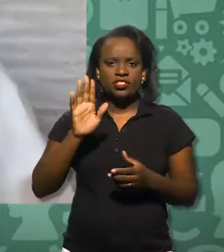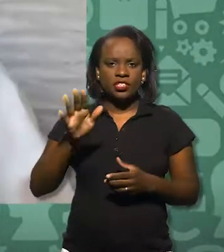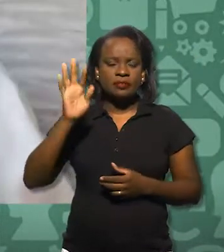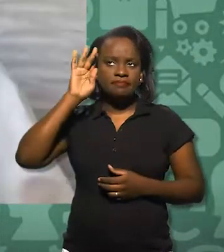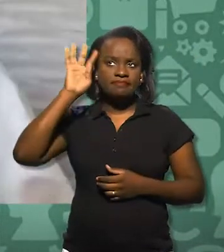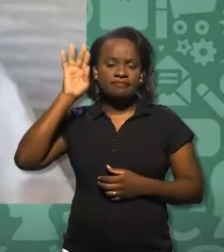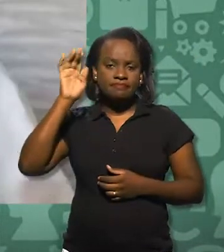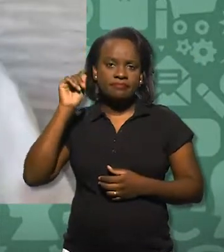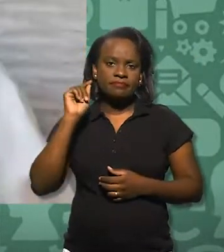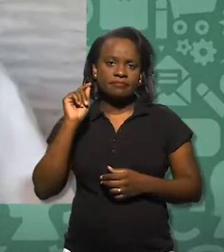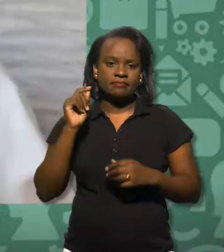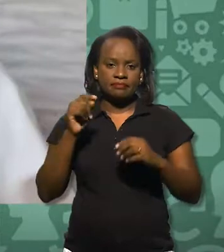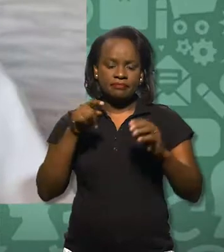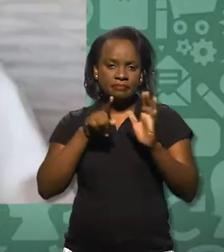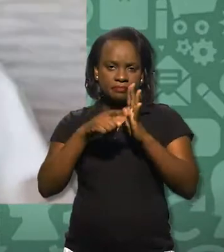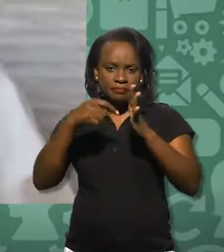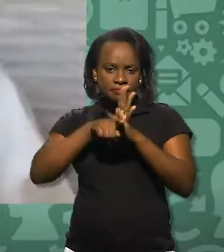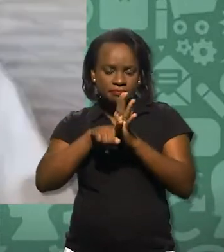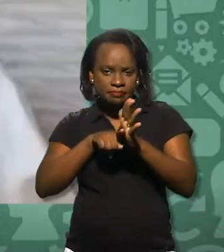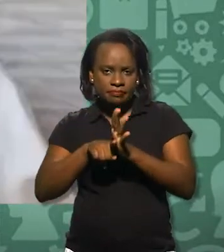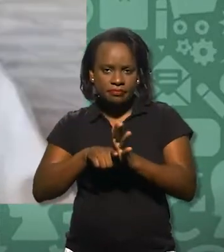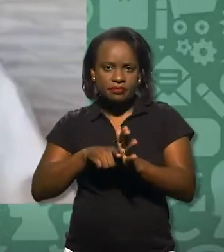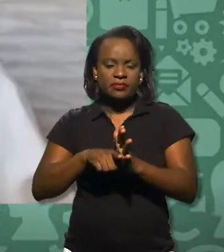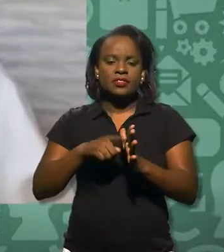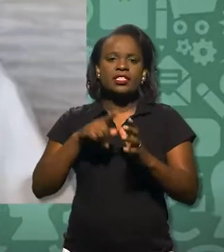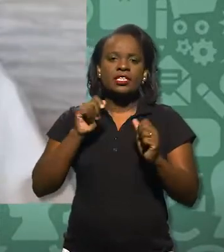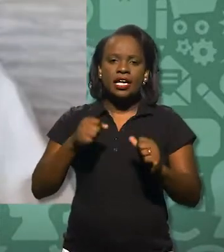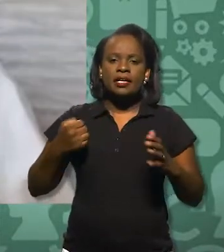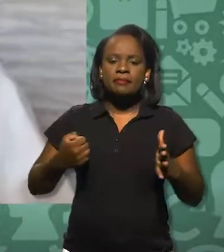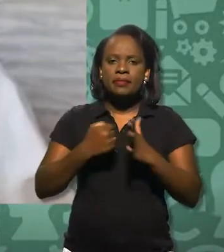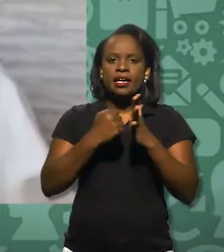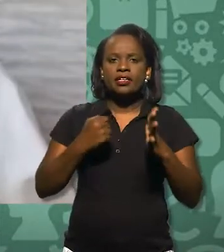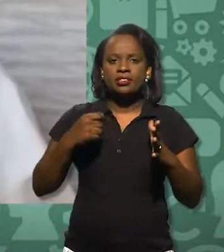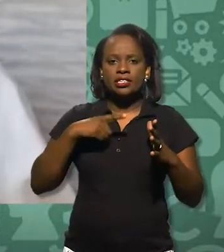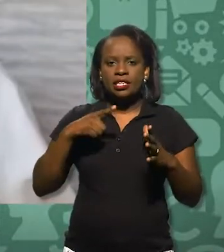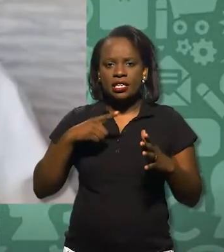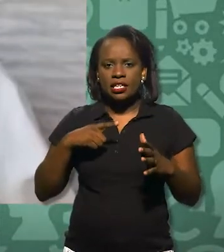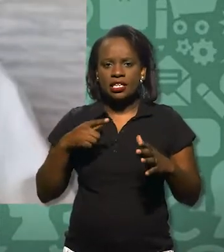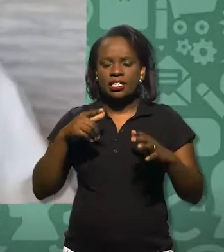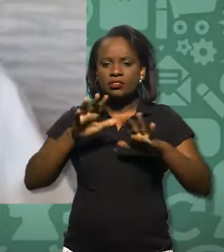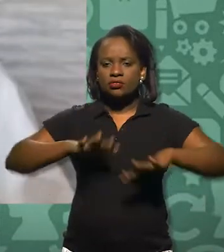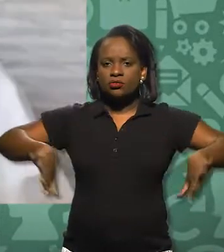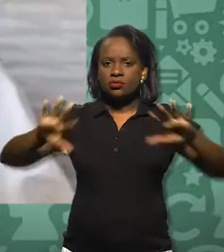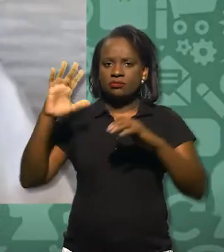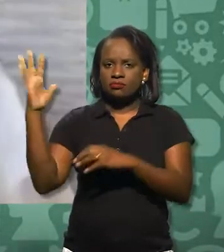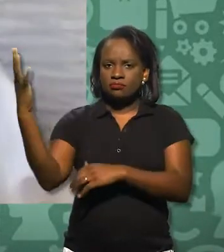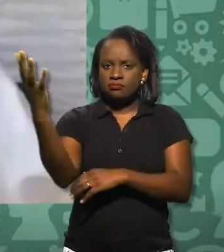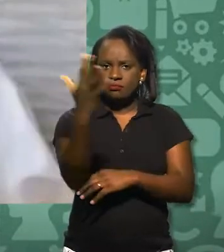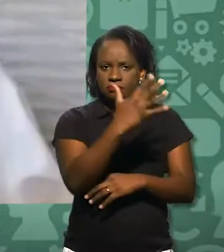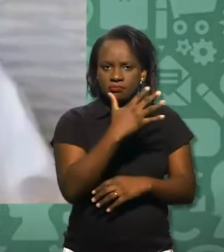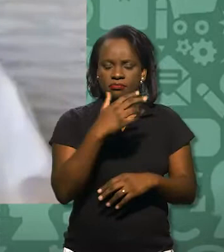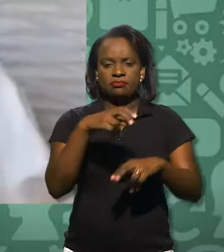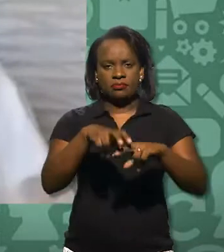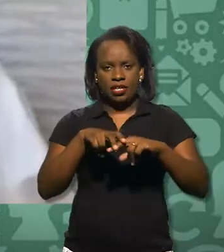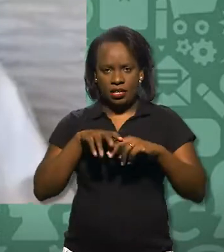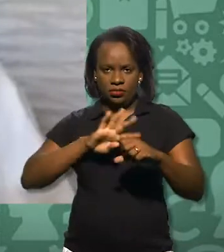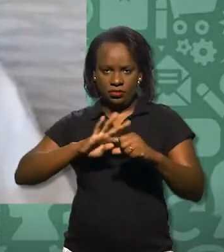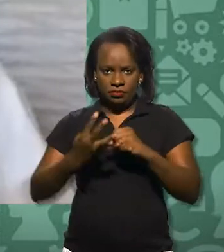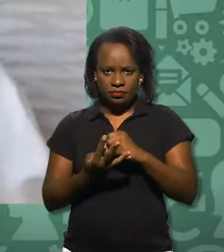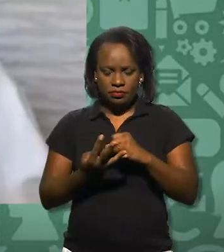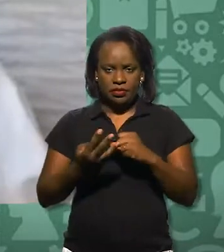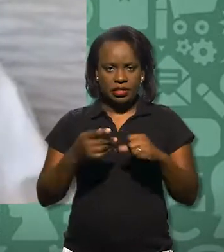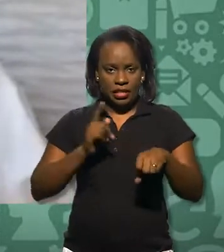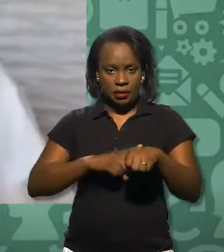já parou para analisar, fazer uma reflexão aí sobre os impactos e transformações ambientais gerados